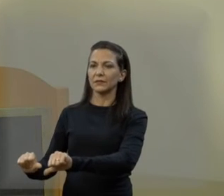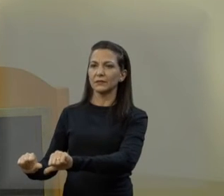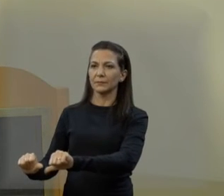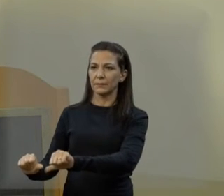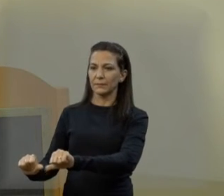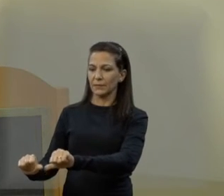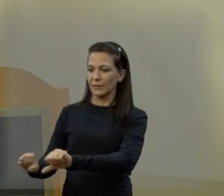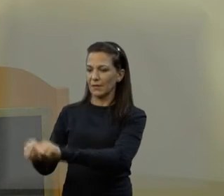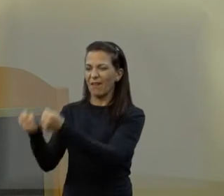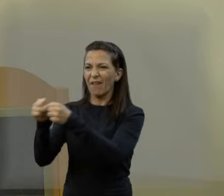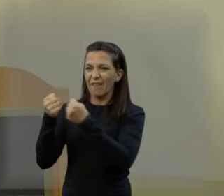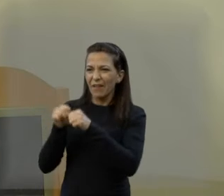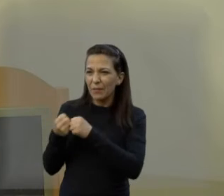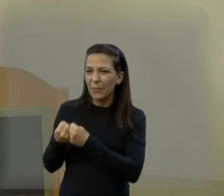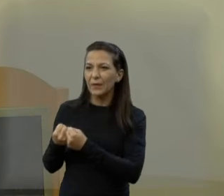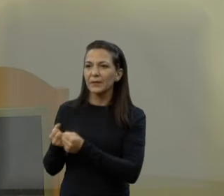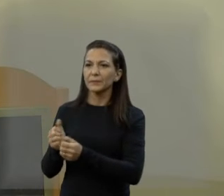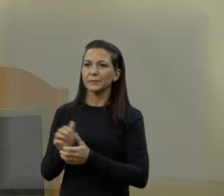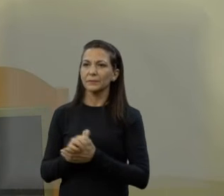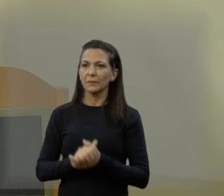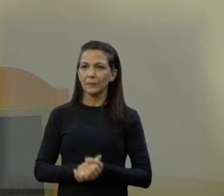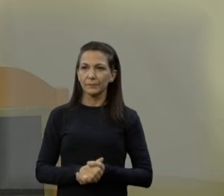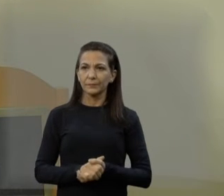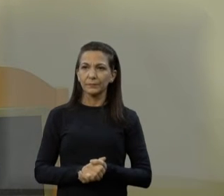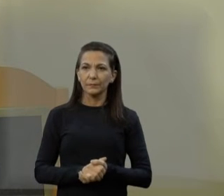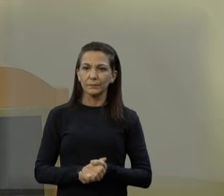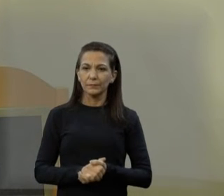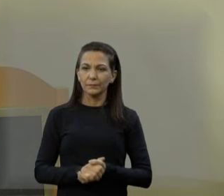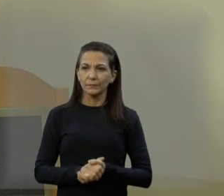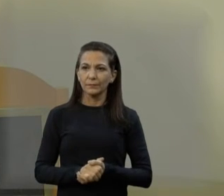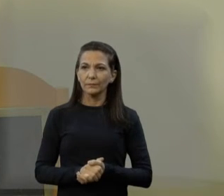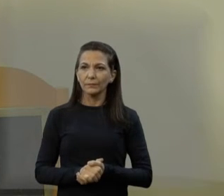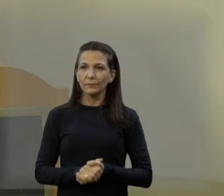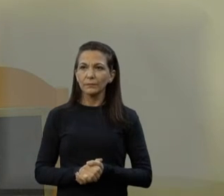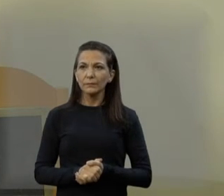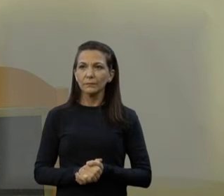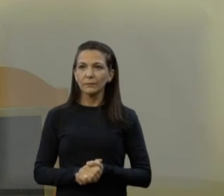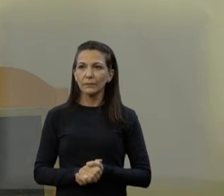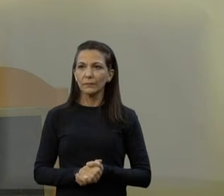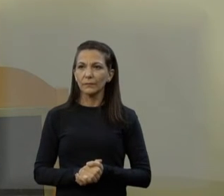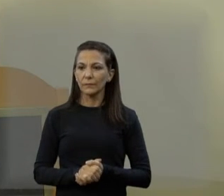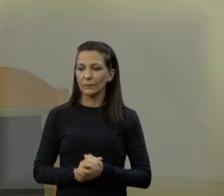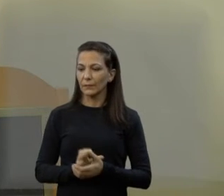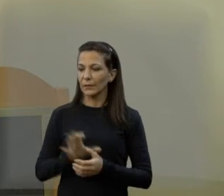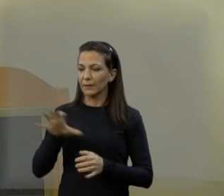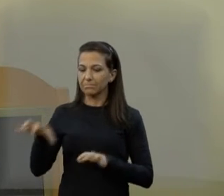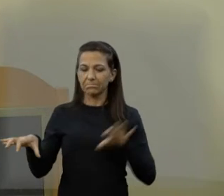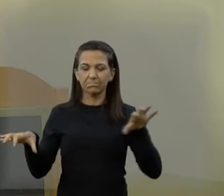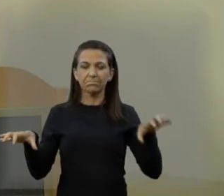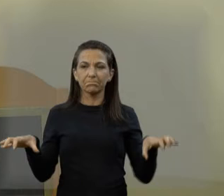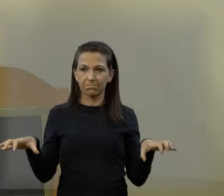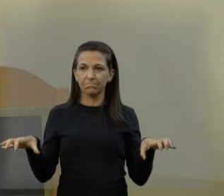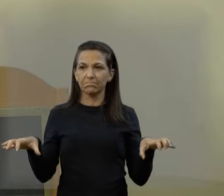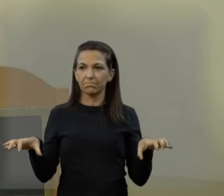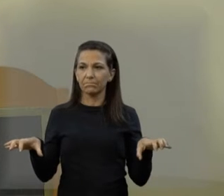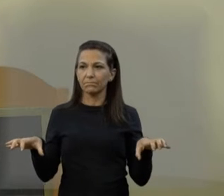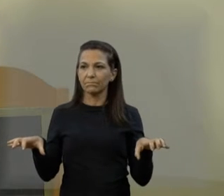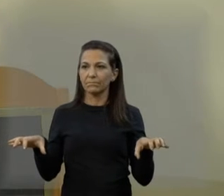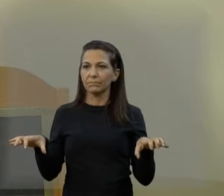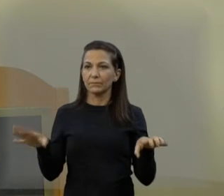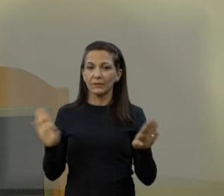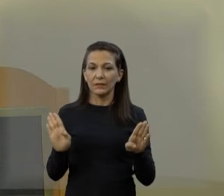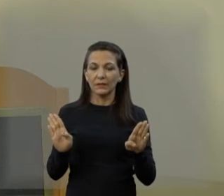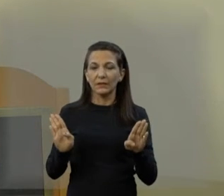sendo destruídos e é uma questão de dar aos dois cemitério Independente de quem